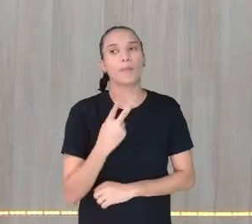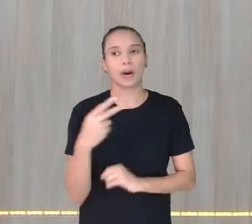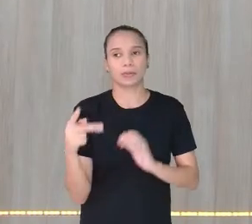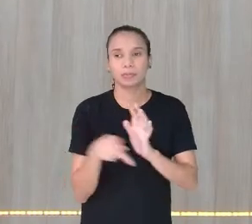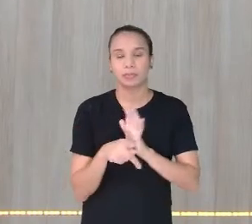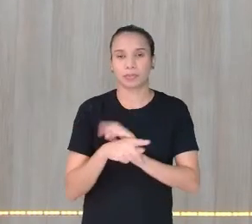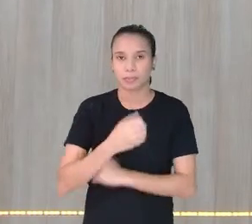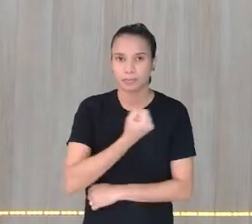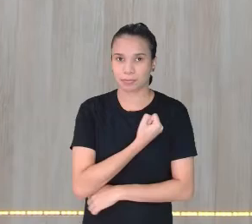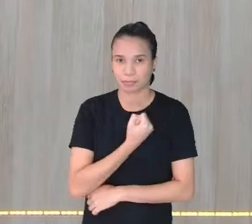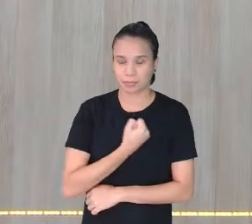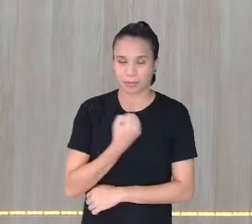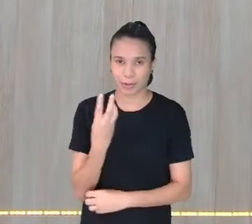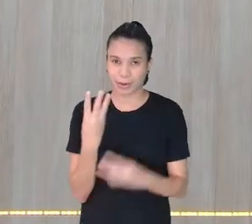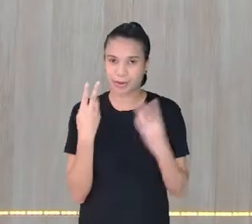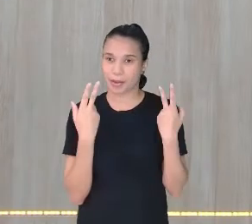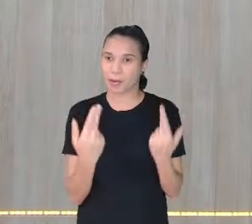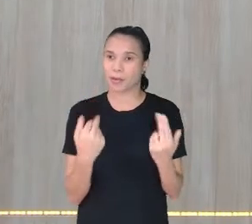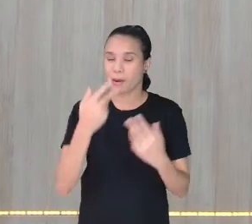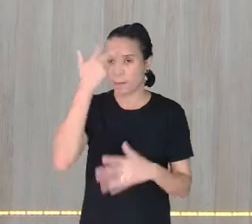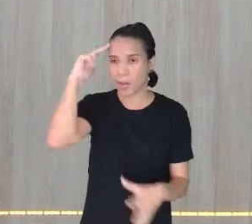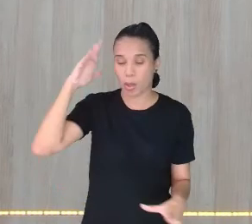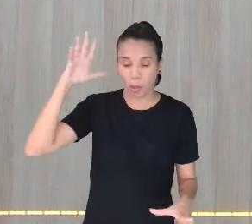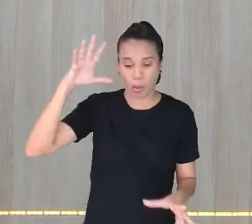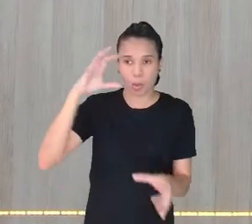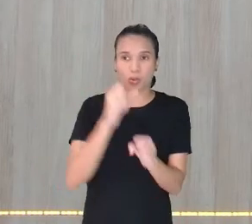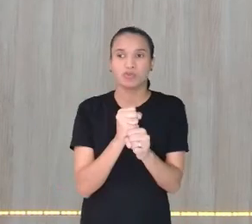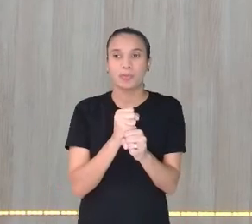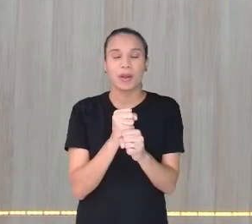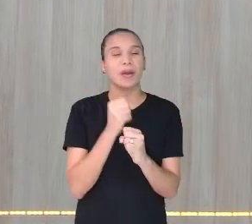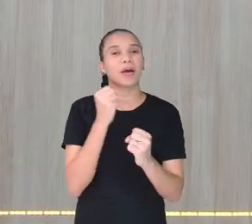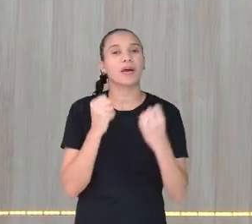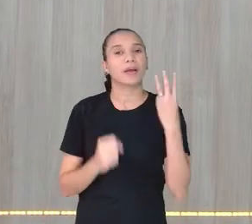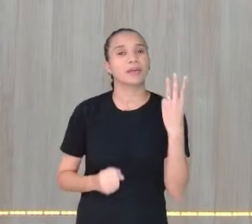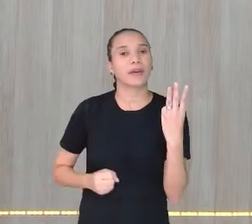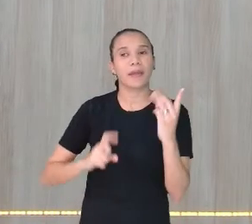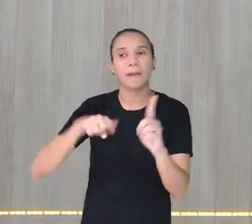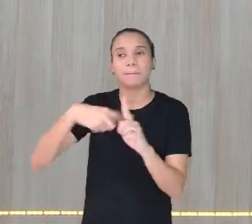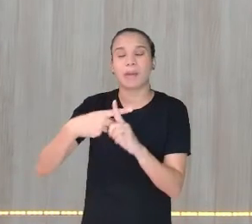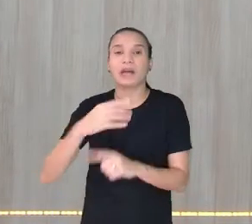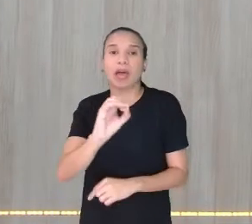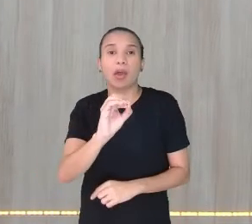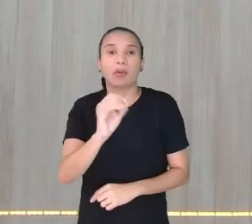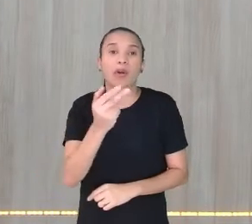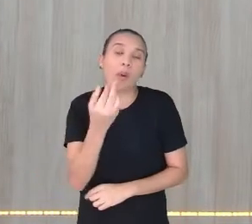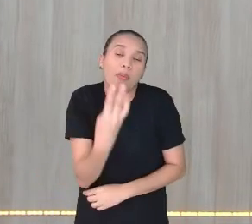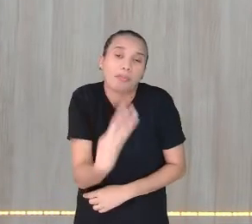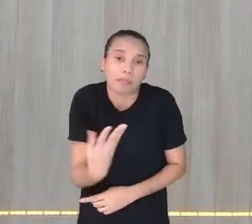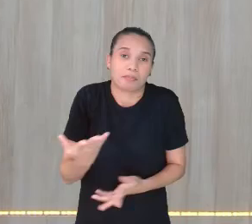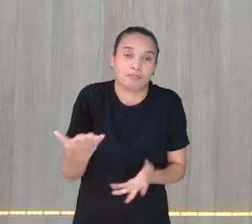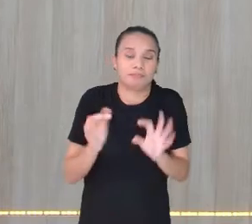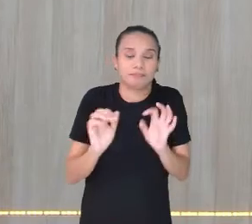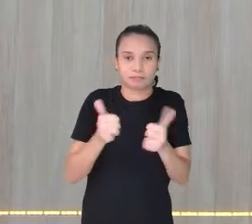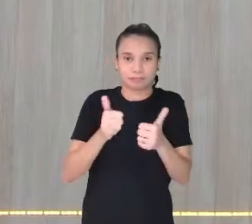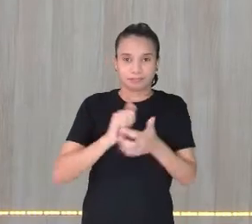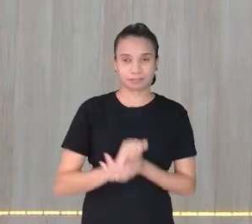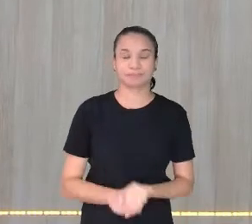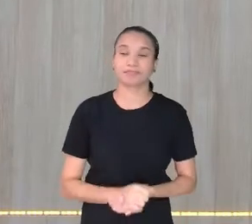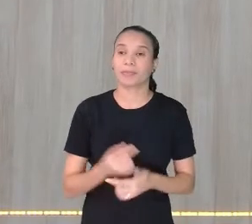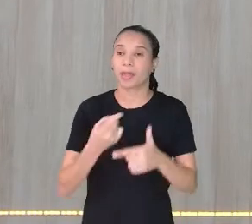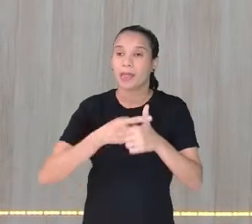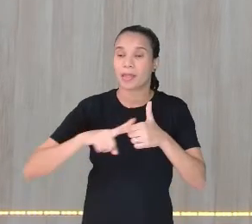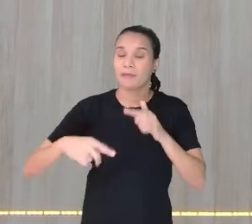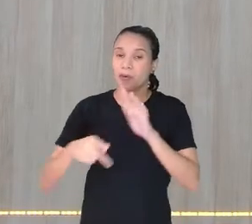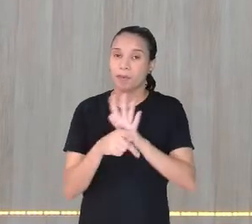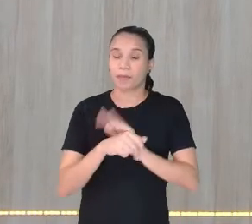pelo número 3. Então é a mesma coisa de você somar aqui 3 mais 0, que vai dar o próprio 3, beleza?